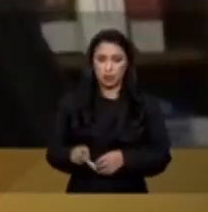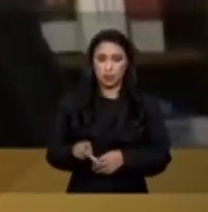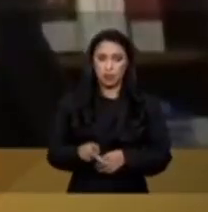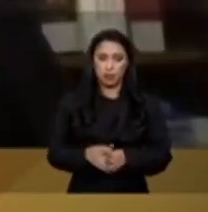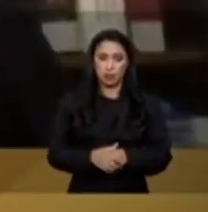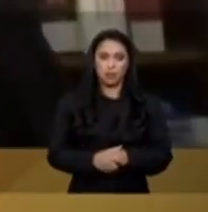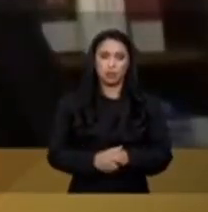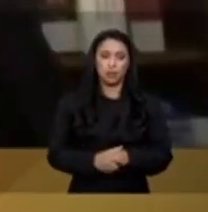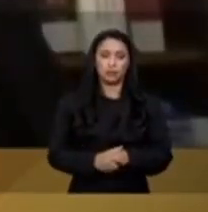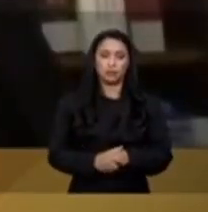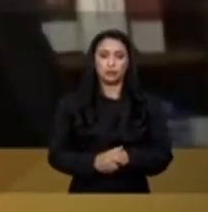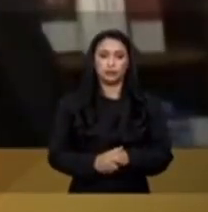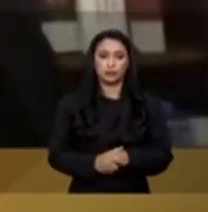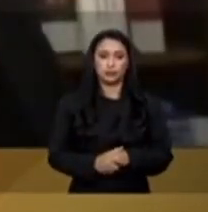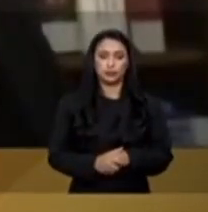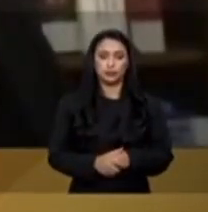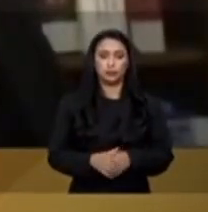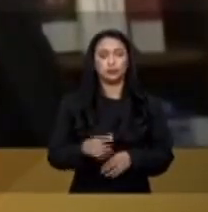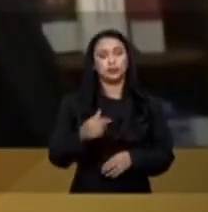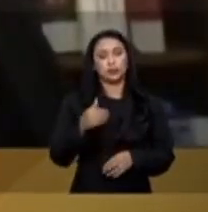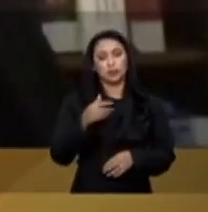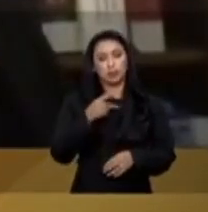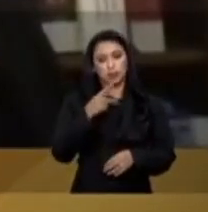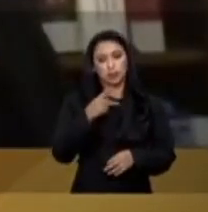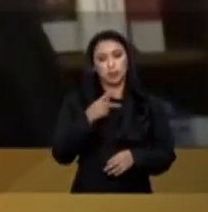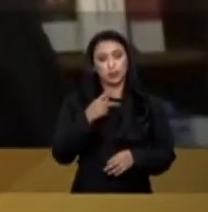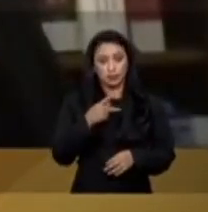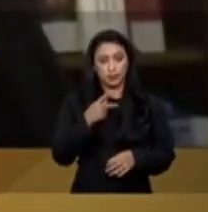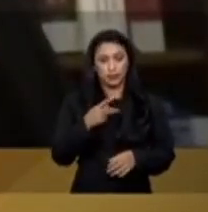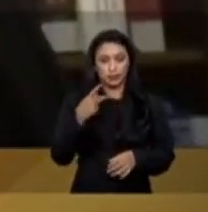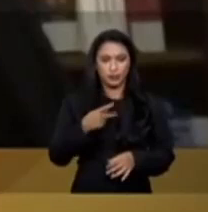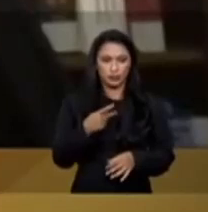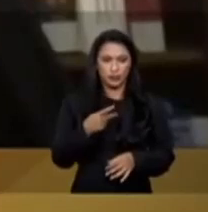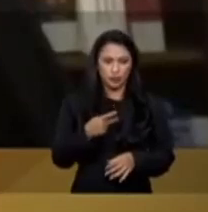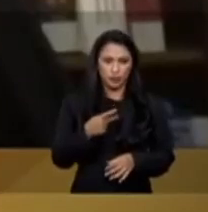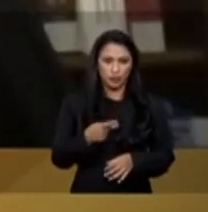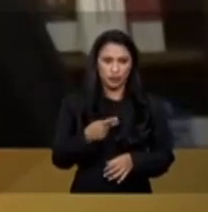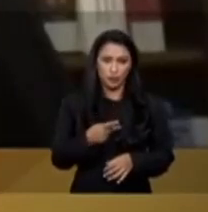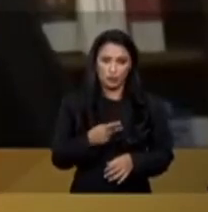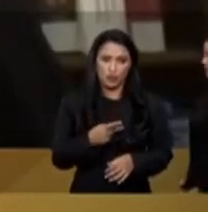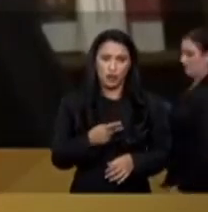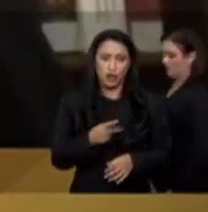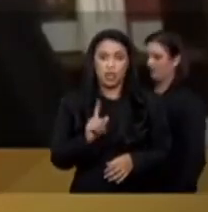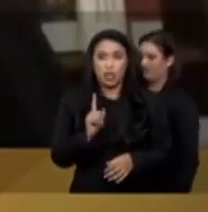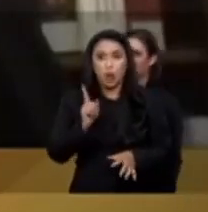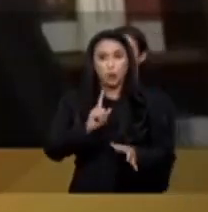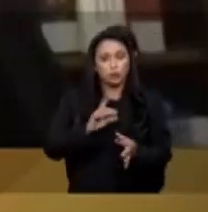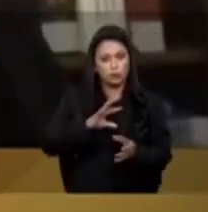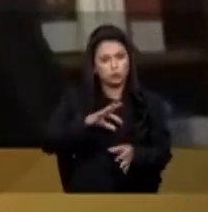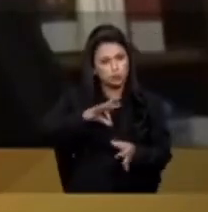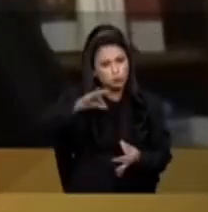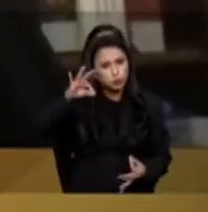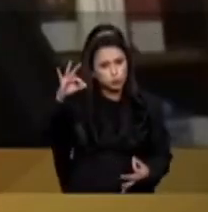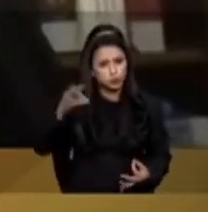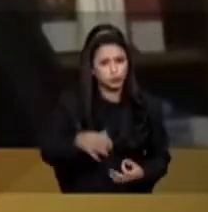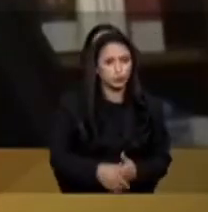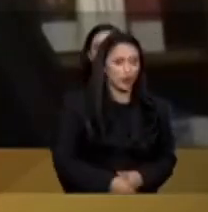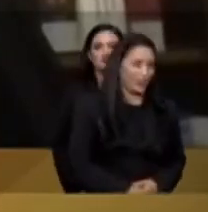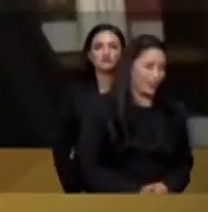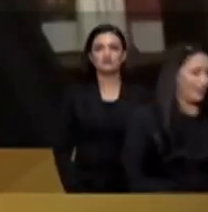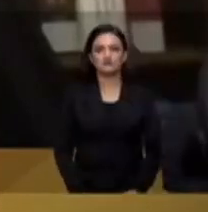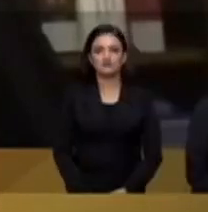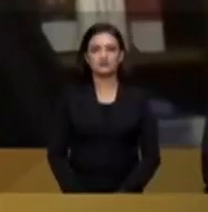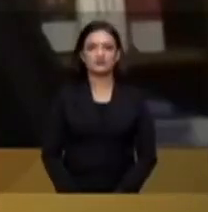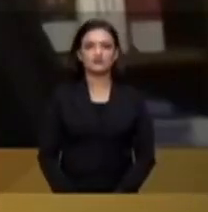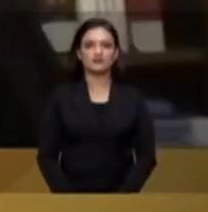Eu me alongarei um pouquinho, mas não muito, porque eu já vi que sou voto discordante, pelo menos até este momento, e me